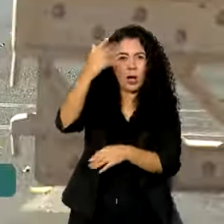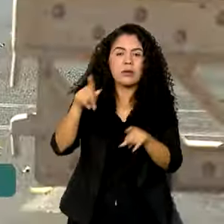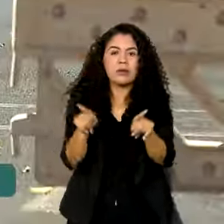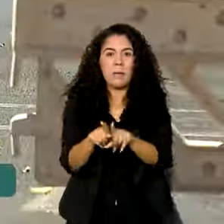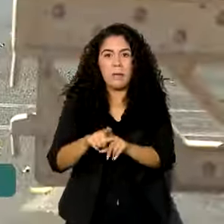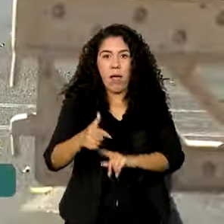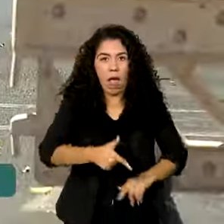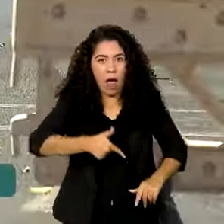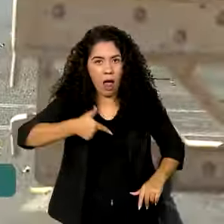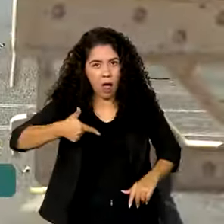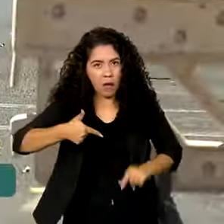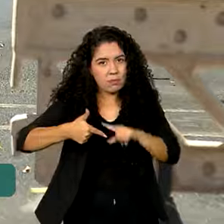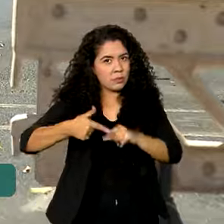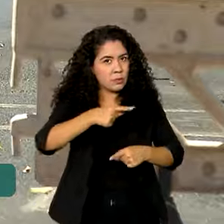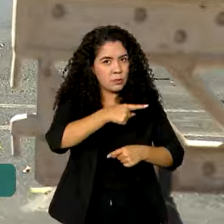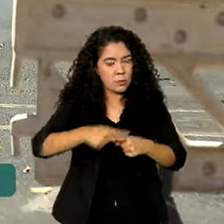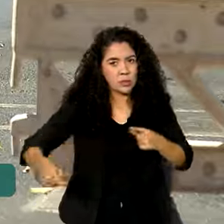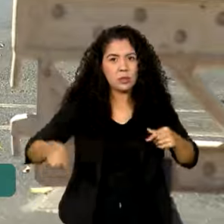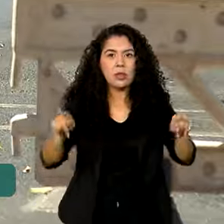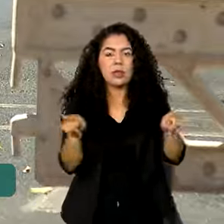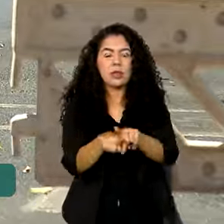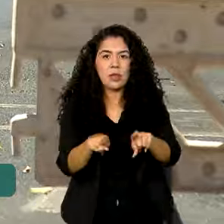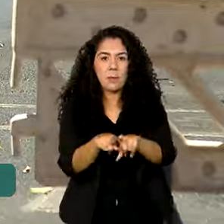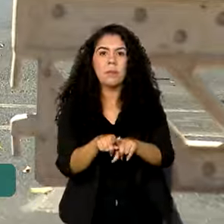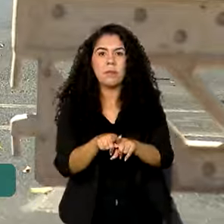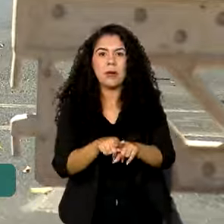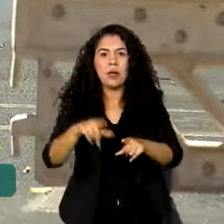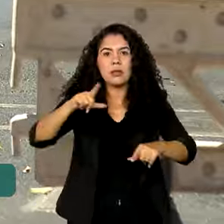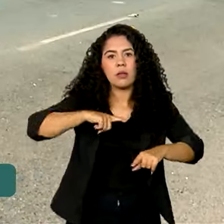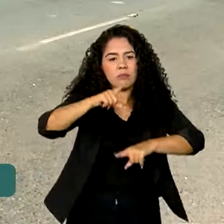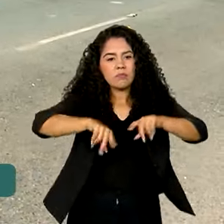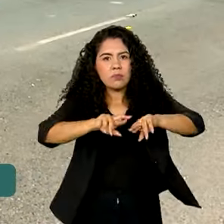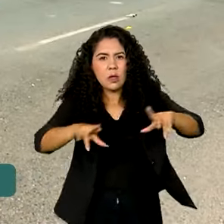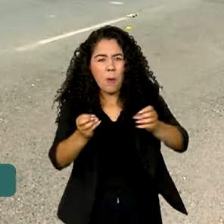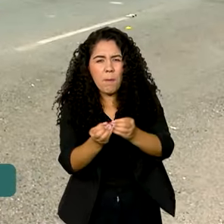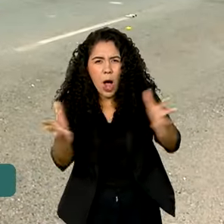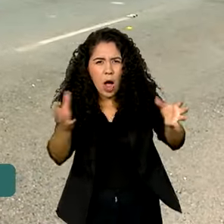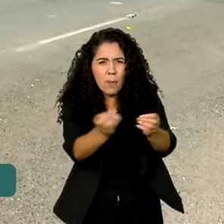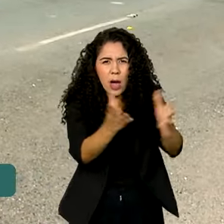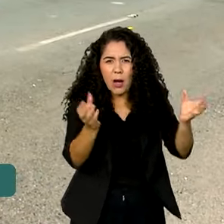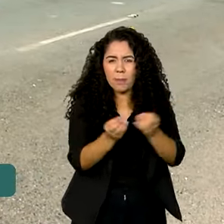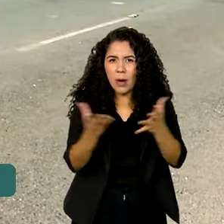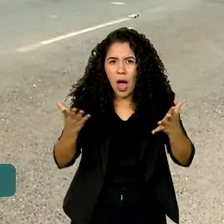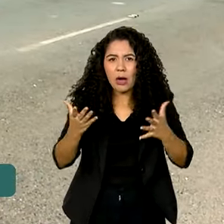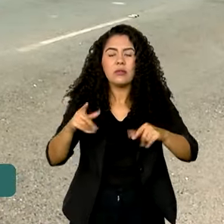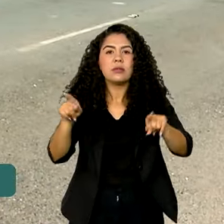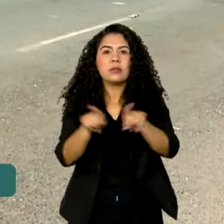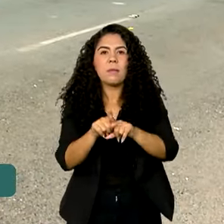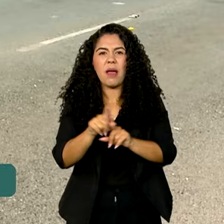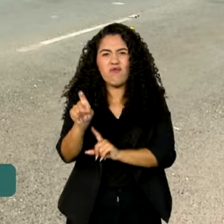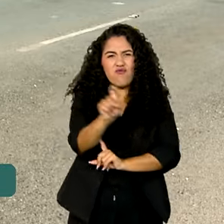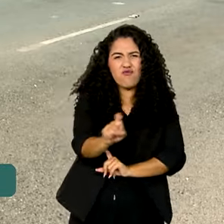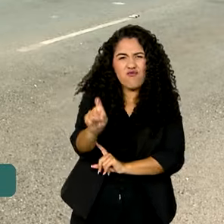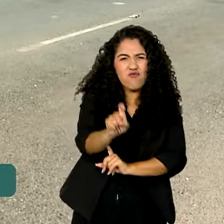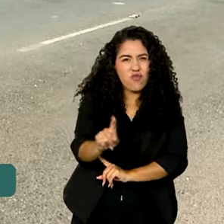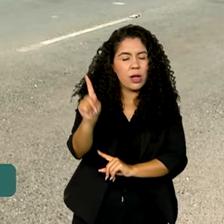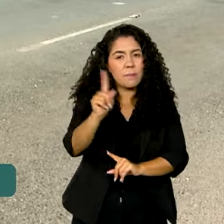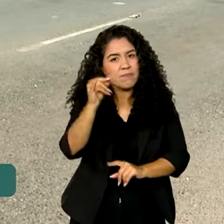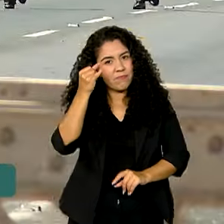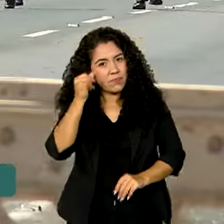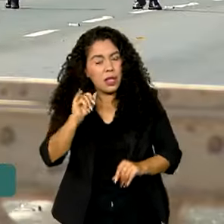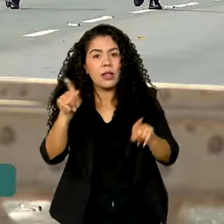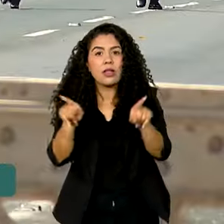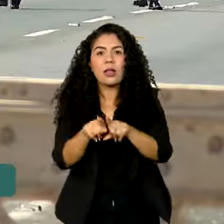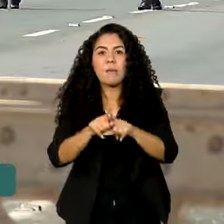fogo, apontadores a laser, artefatos explosivos, quaisquer tipos de spray, garrafas de